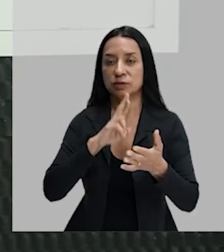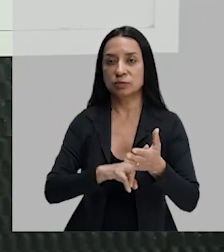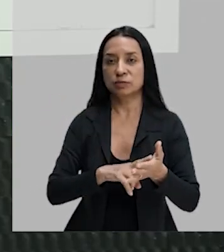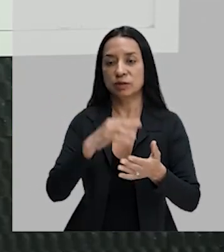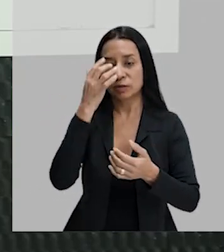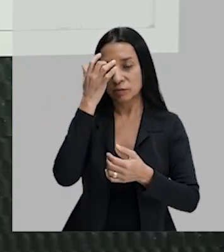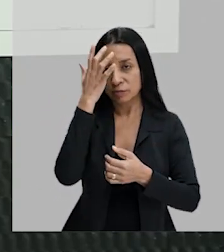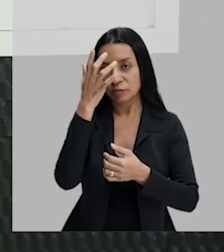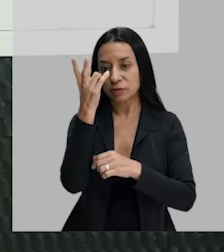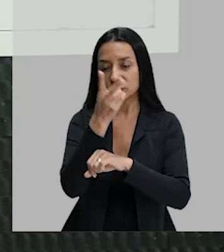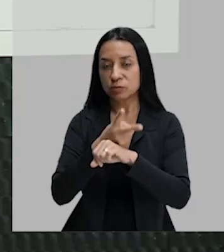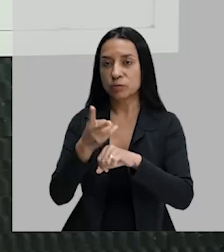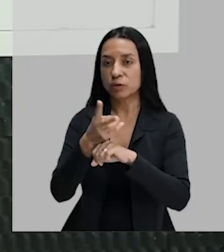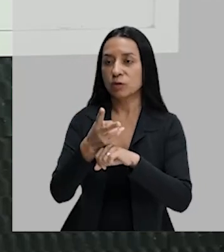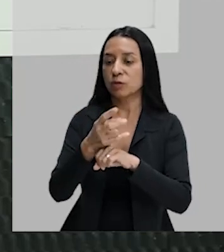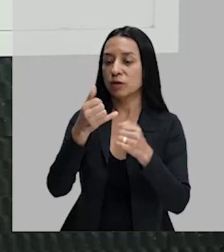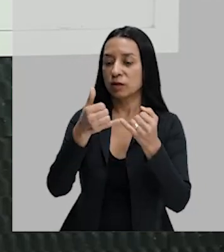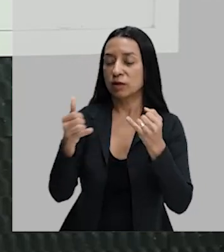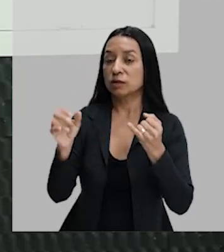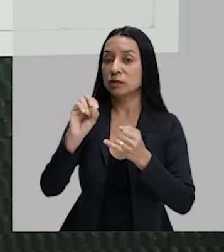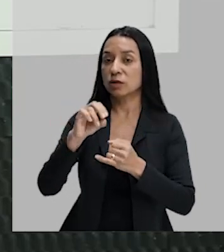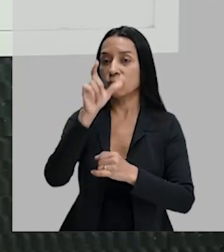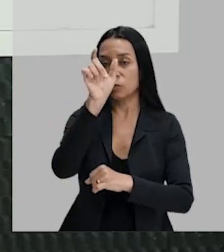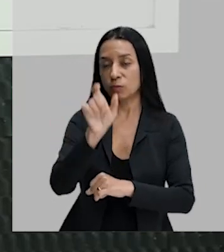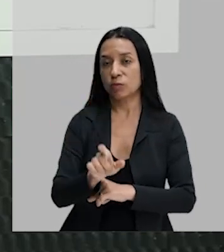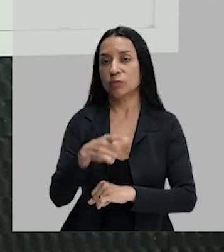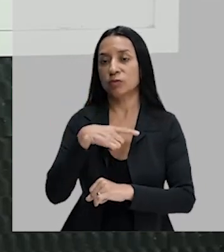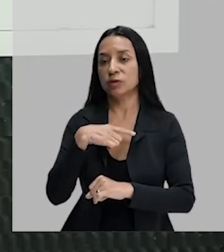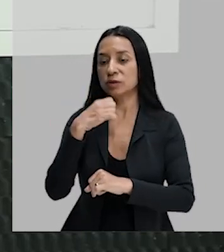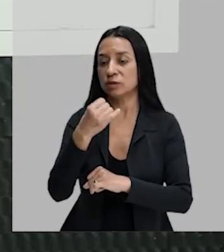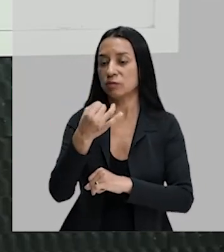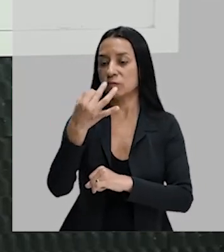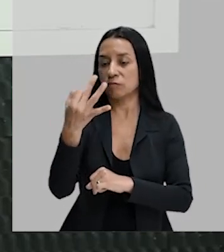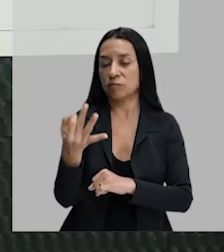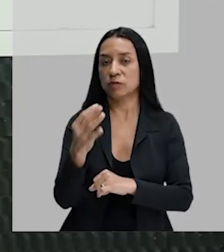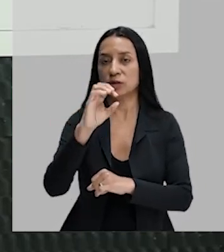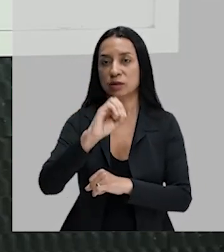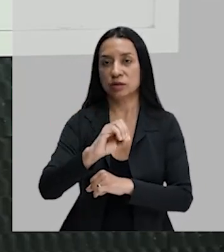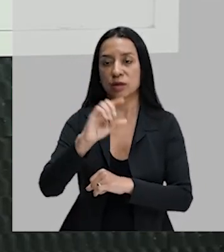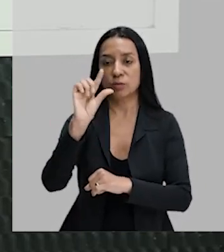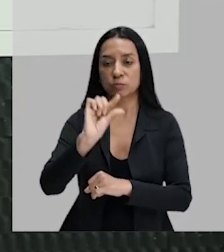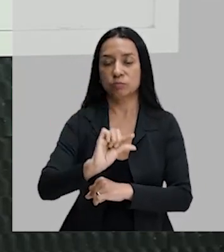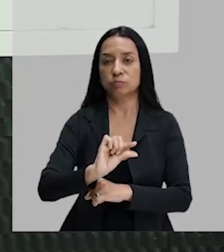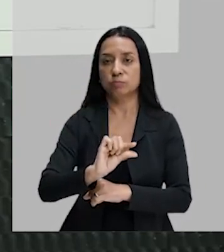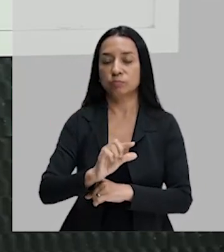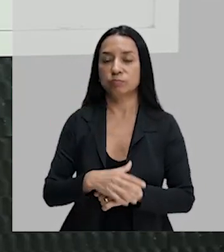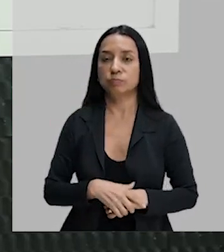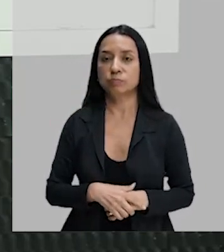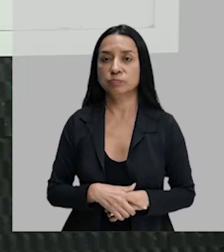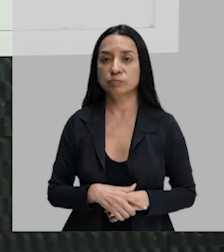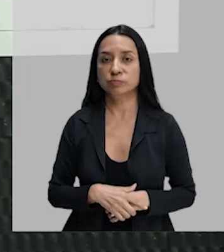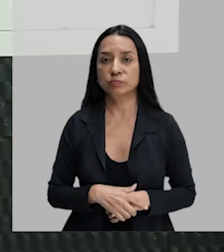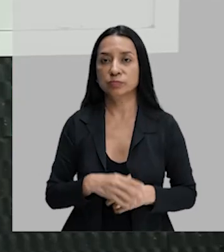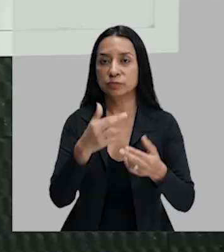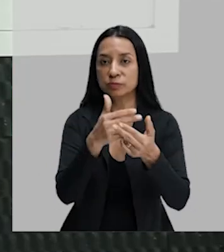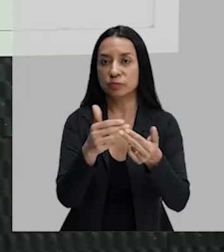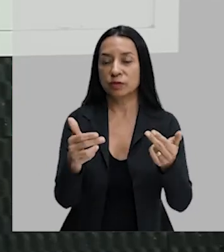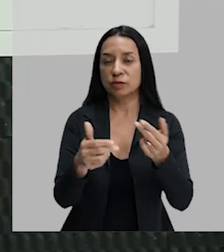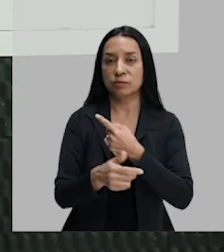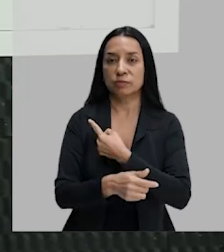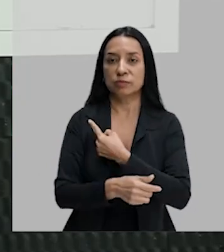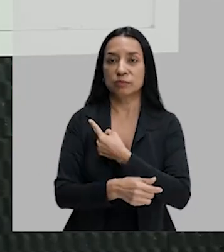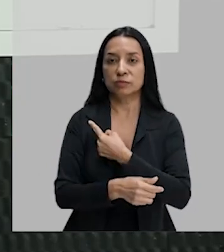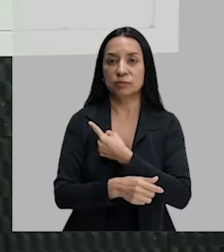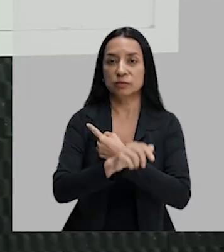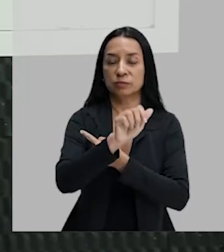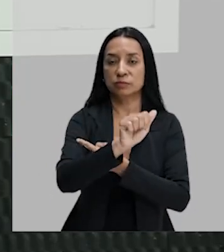fica mais fácil eu buscar aquela linha coluna que tem uma quantidade de zeros menor tá então esse elemento aqui vai